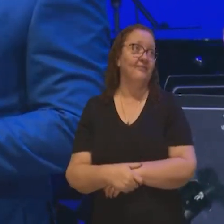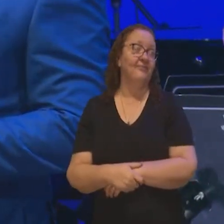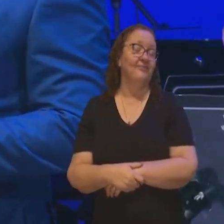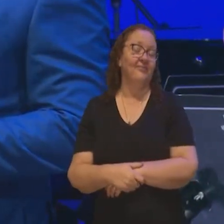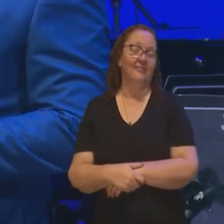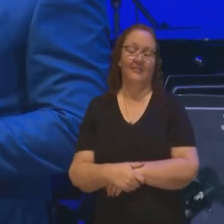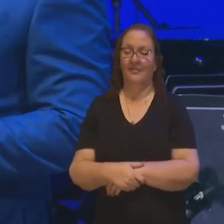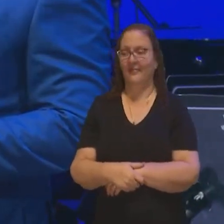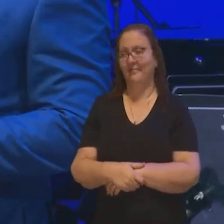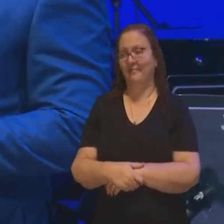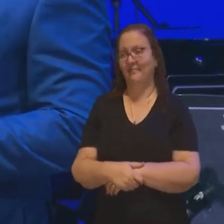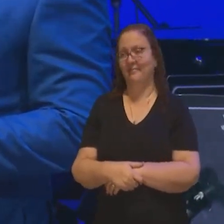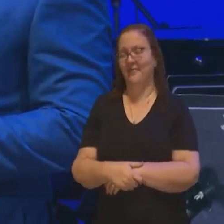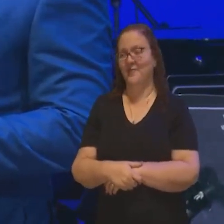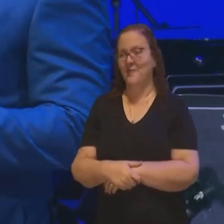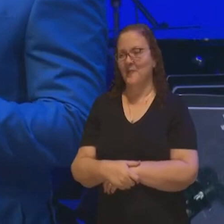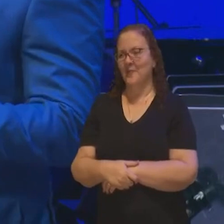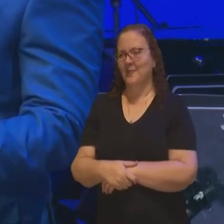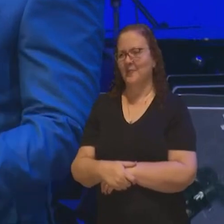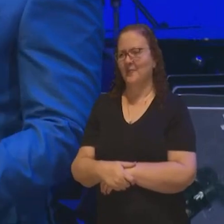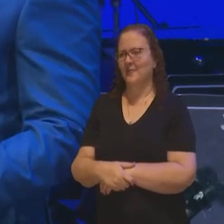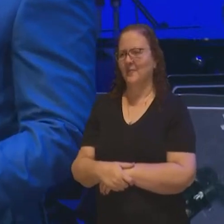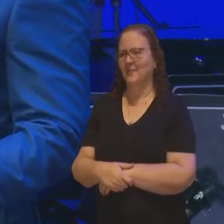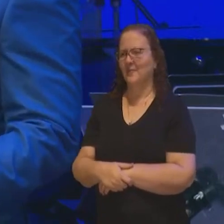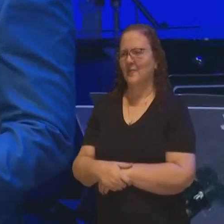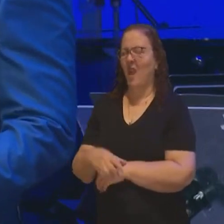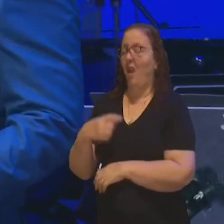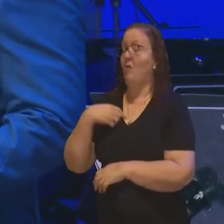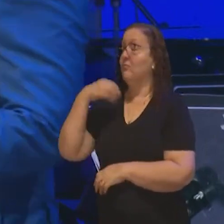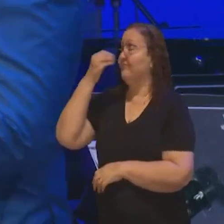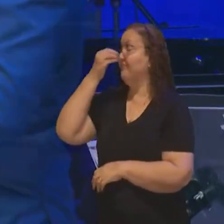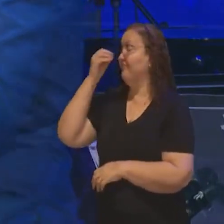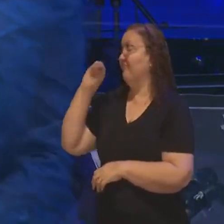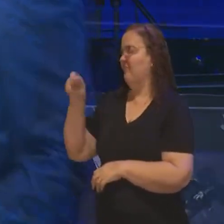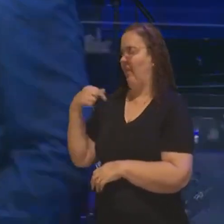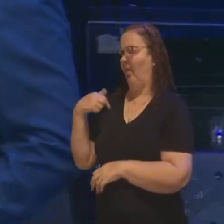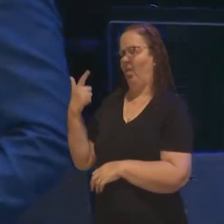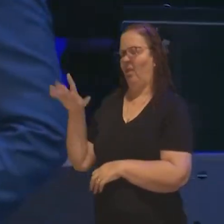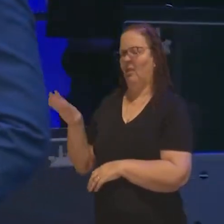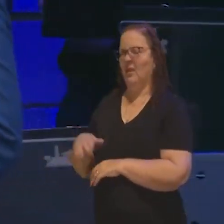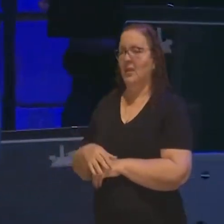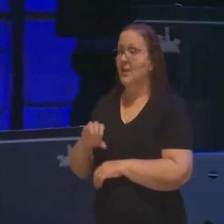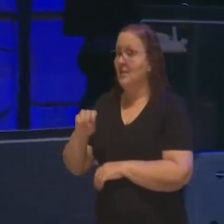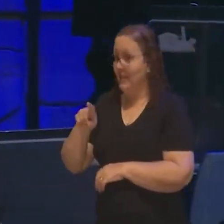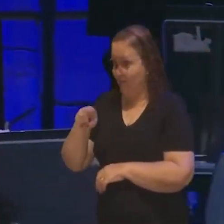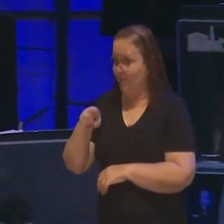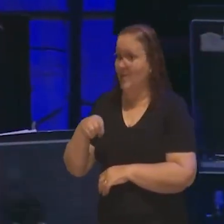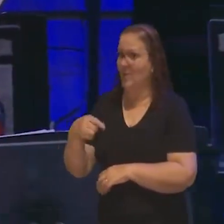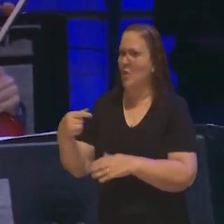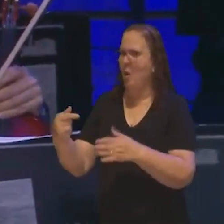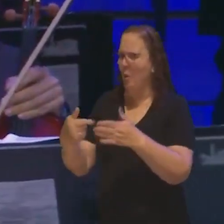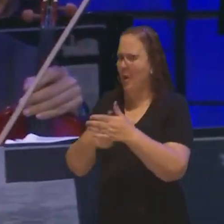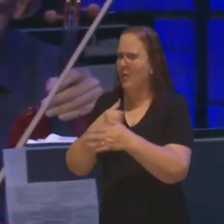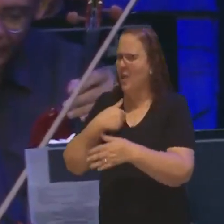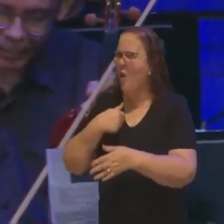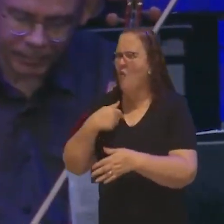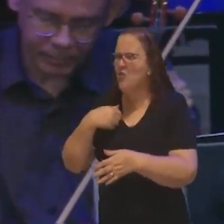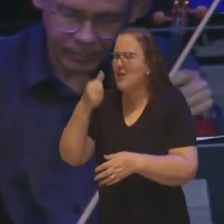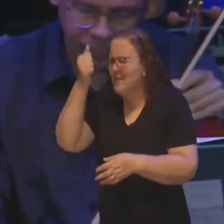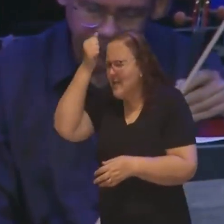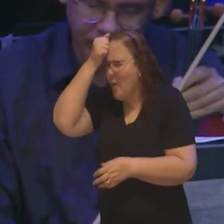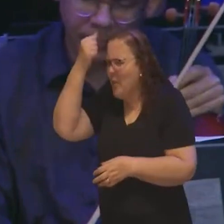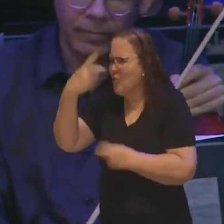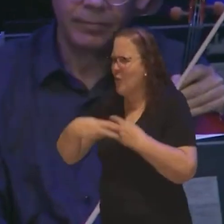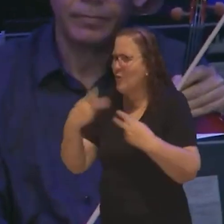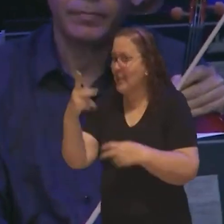fotografia. Eu desdenhei. Olha, se você me perguntasse, você se arrepende de alguma coisa na sua